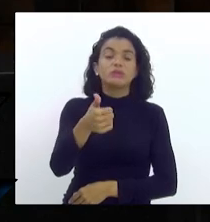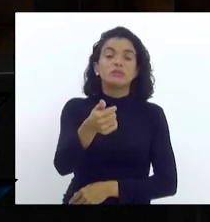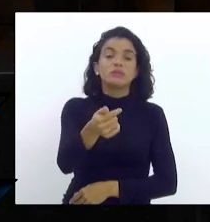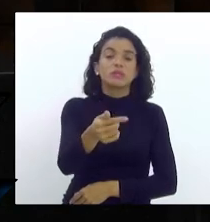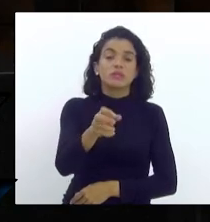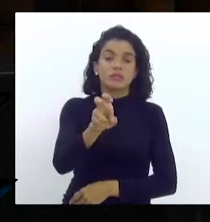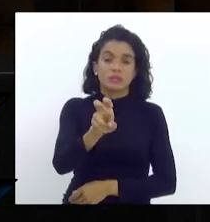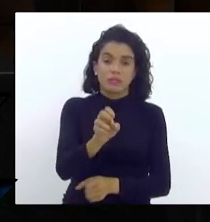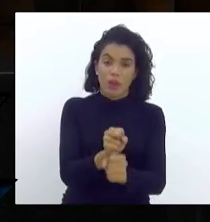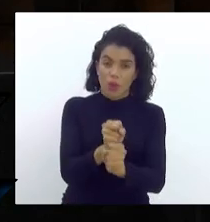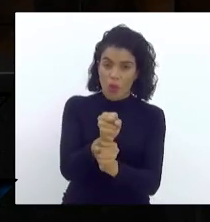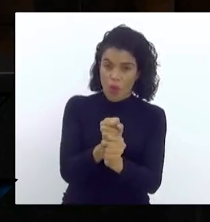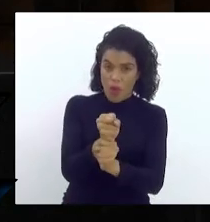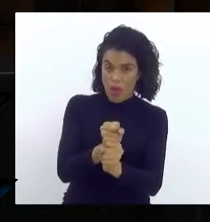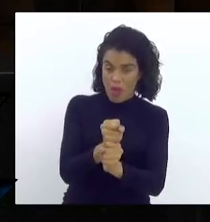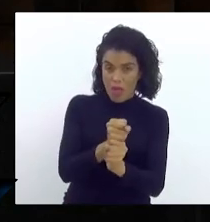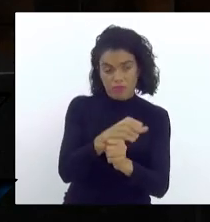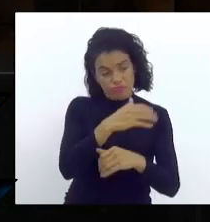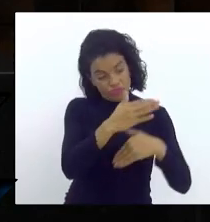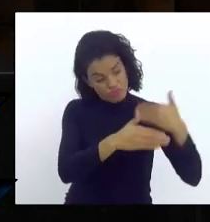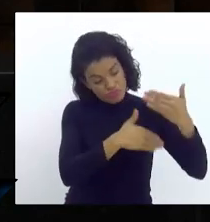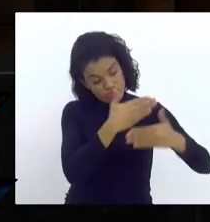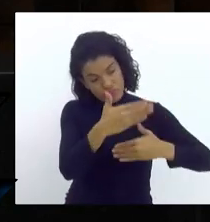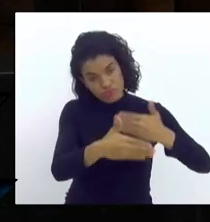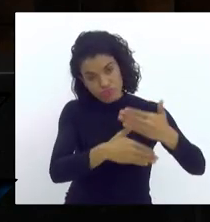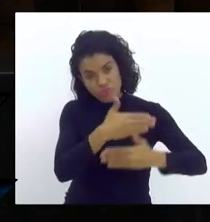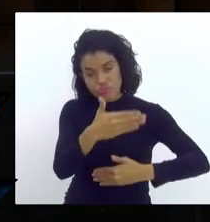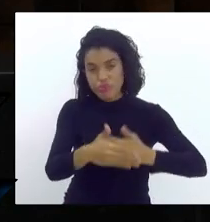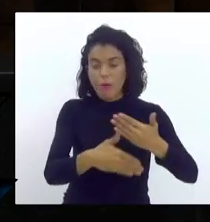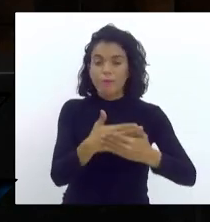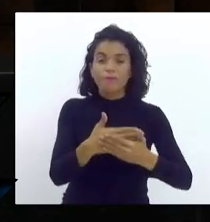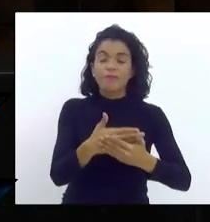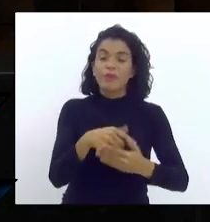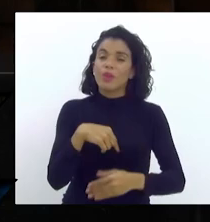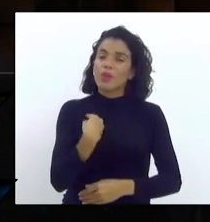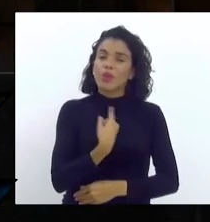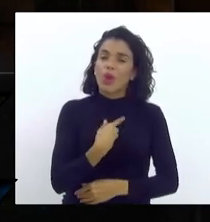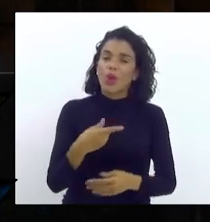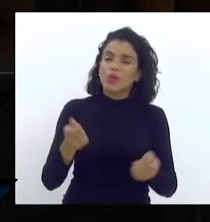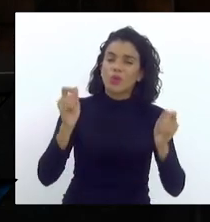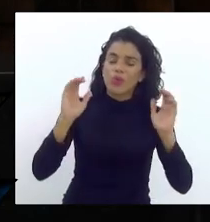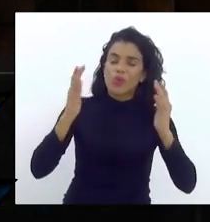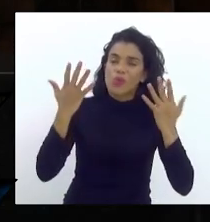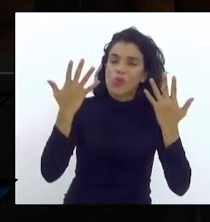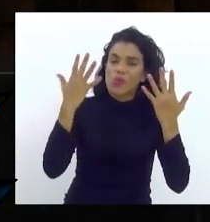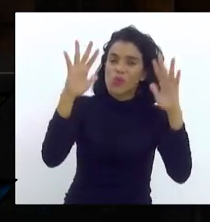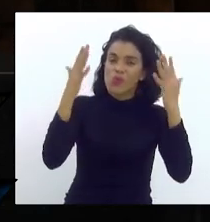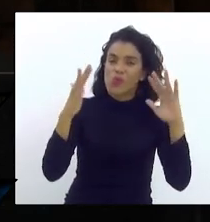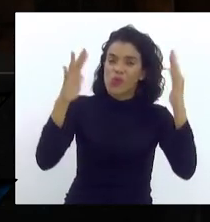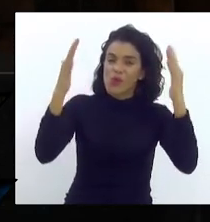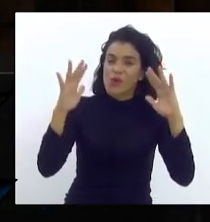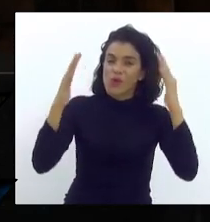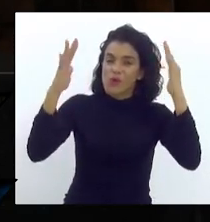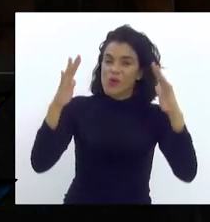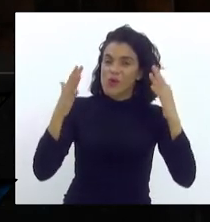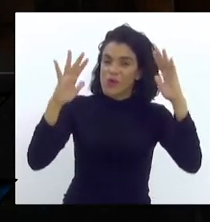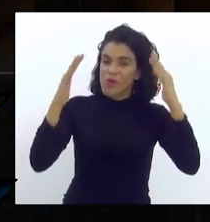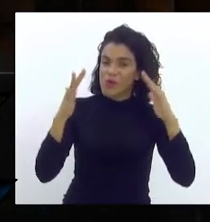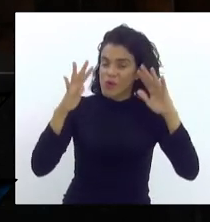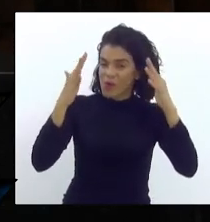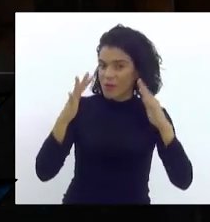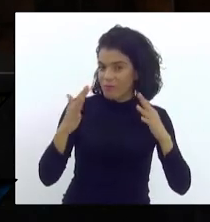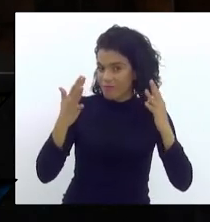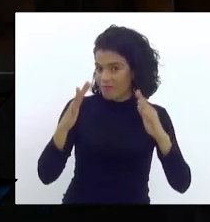existência, e não comemorávamos o dia da Sociedade Bíblica do Brasil como fazendo parte